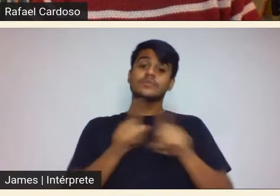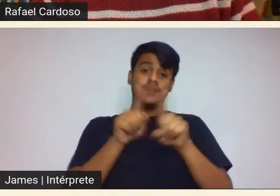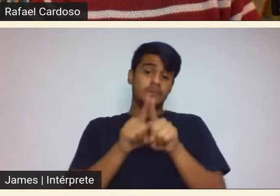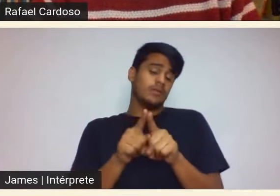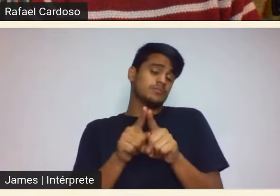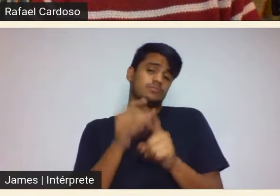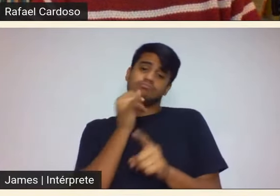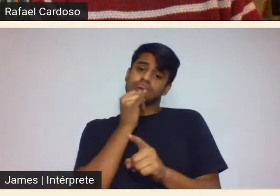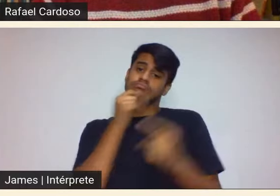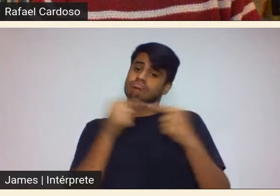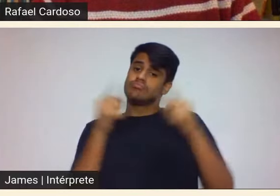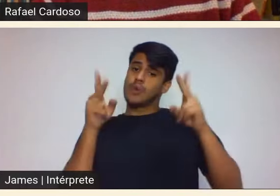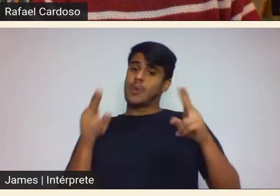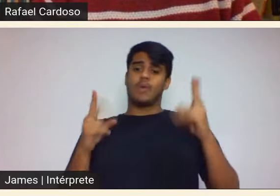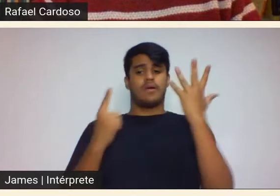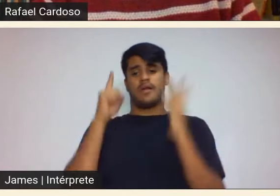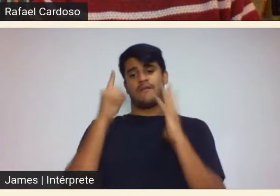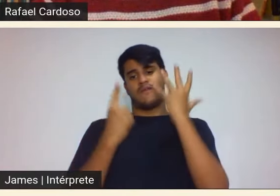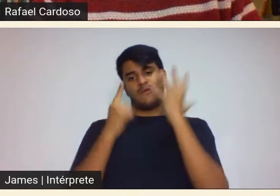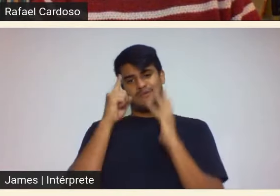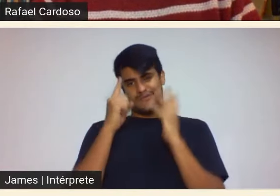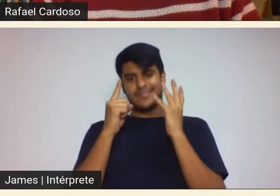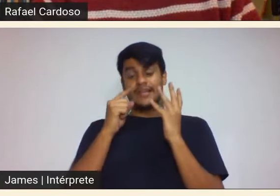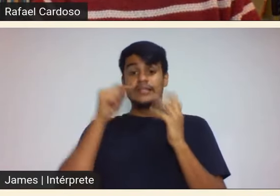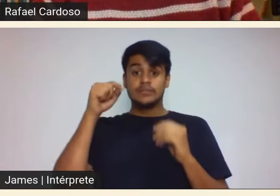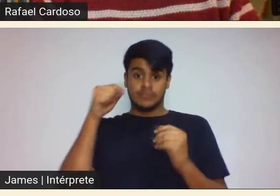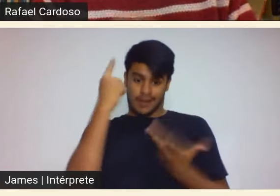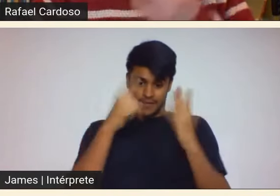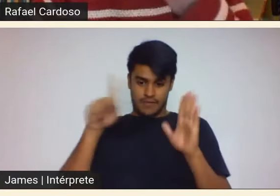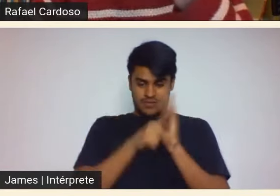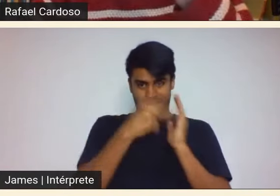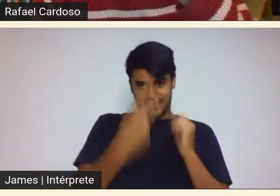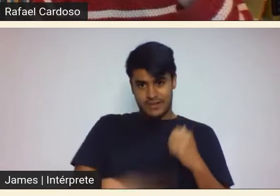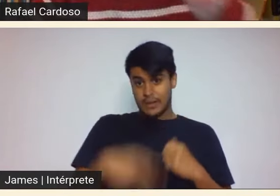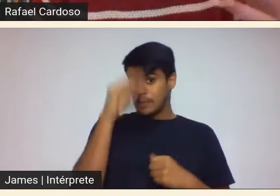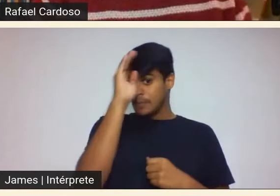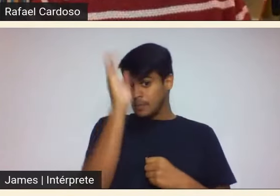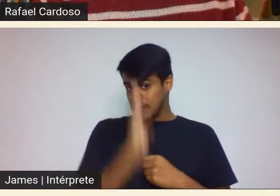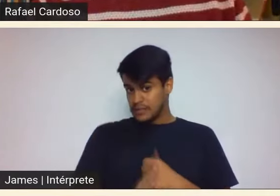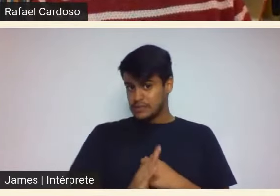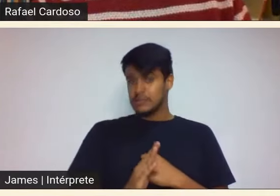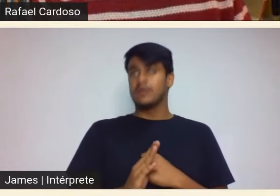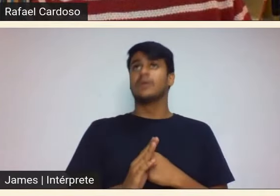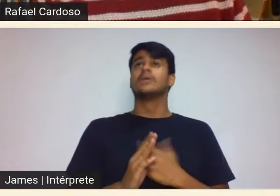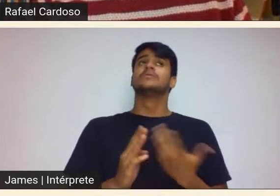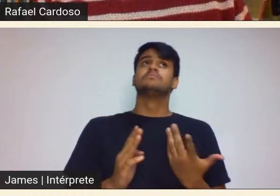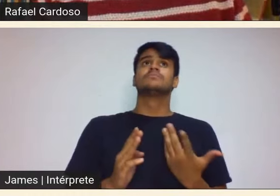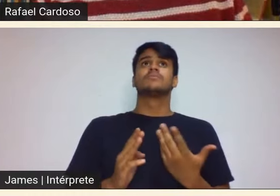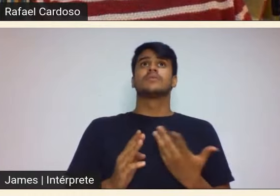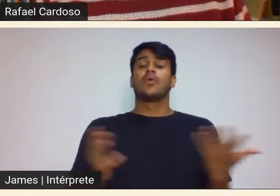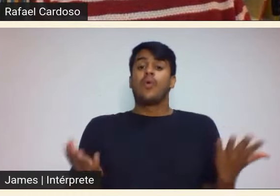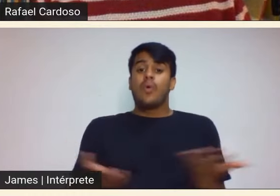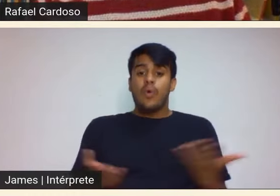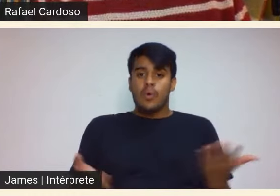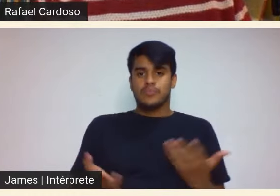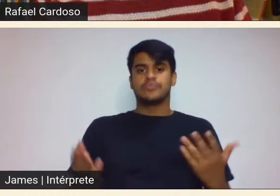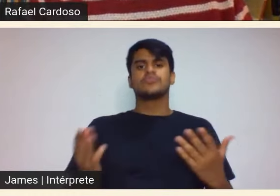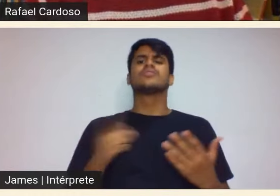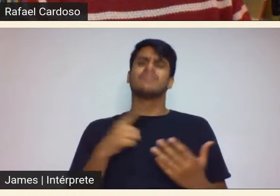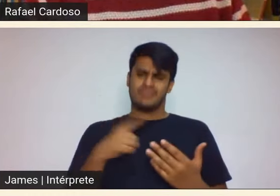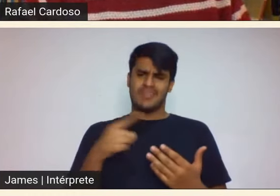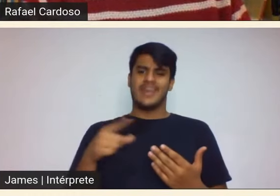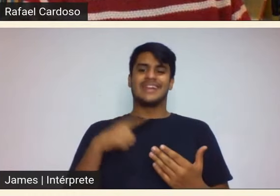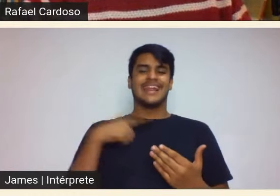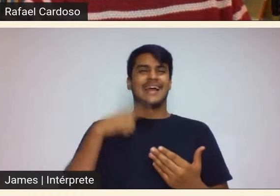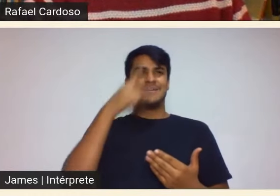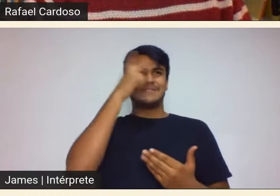carnaval. O próprio carnaval brasileiro, que o carnaval atual, né, o carnaval com escolas de